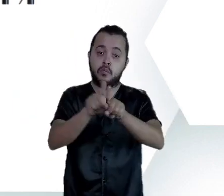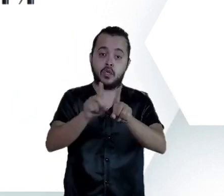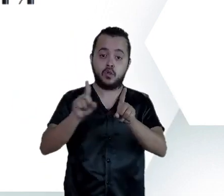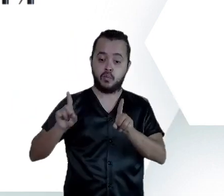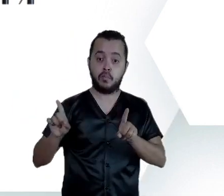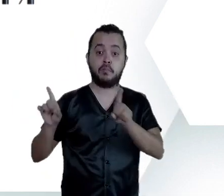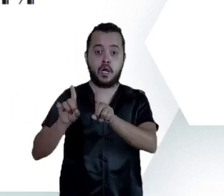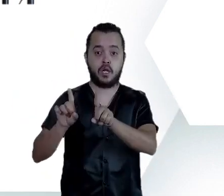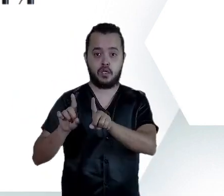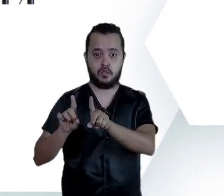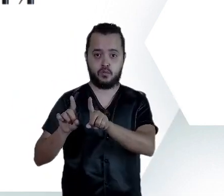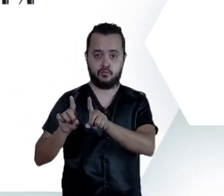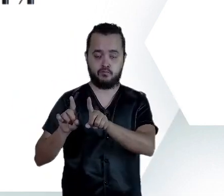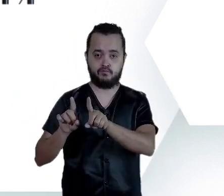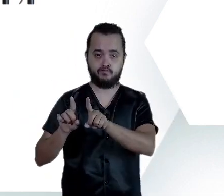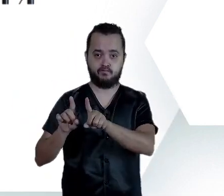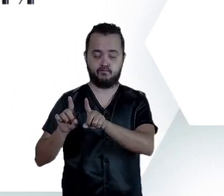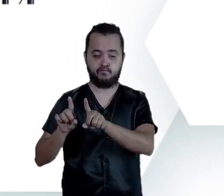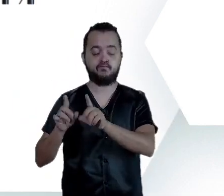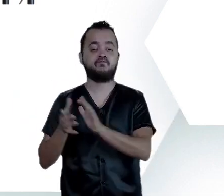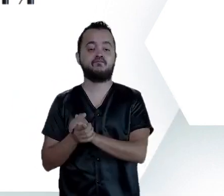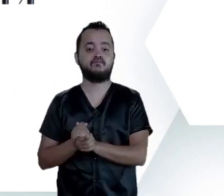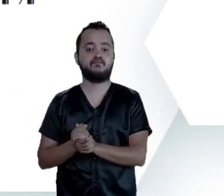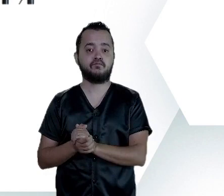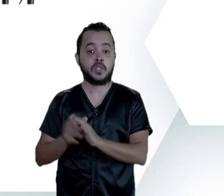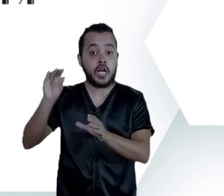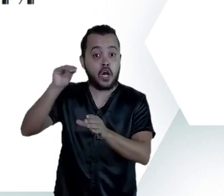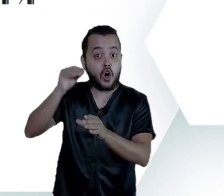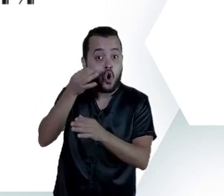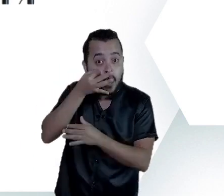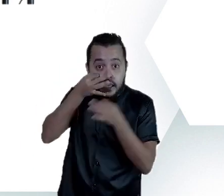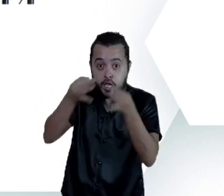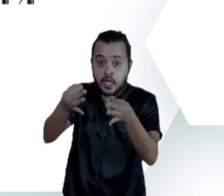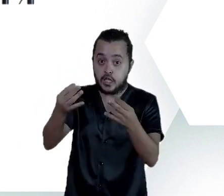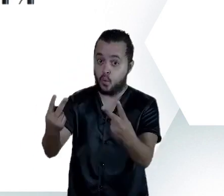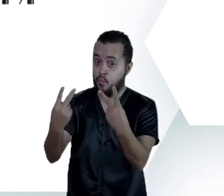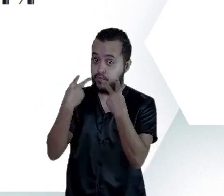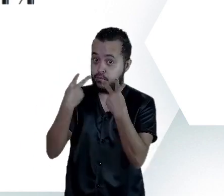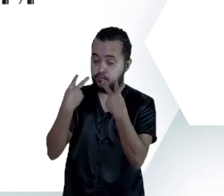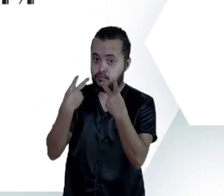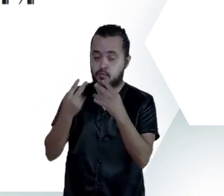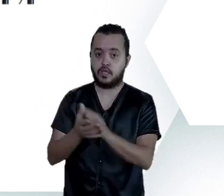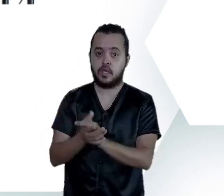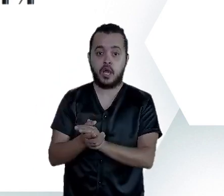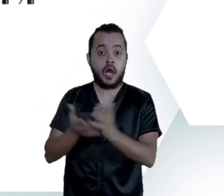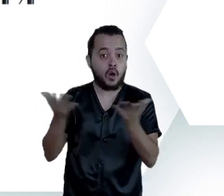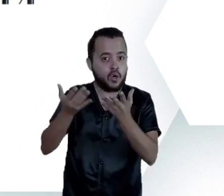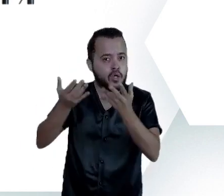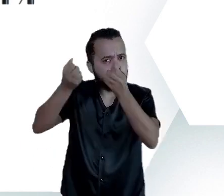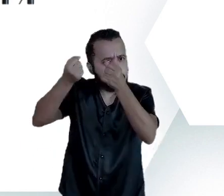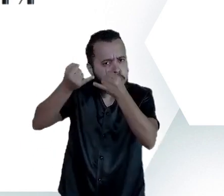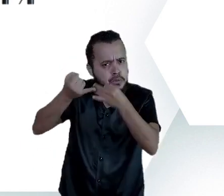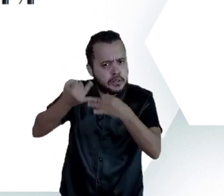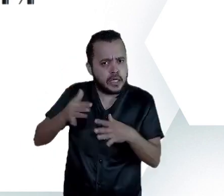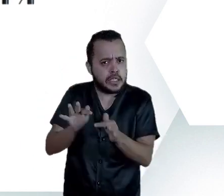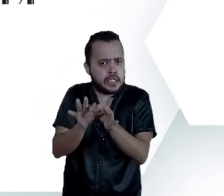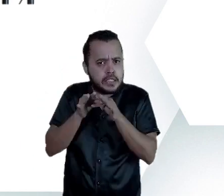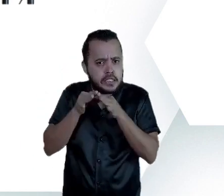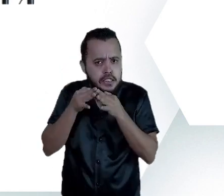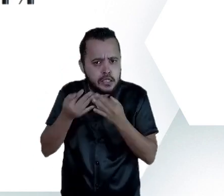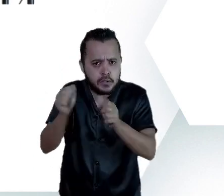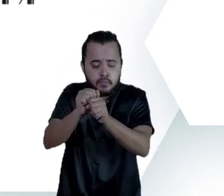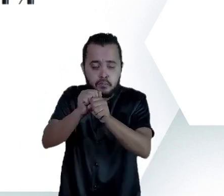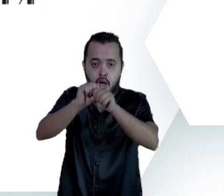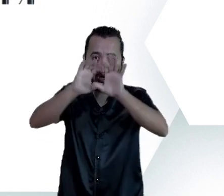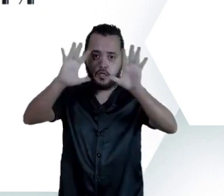paralelo, beleza? Em um circuito paralelo, presta atenção comigo, vou falar de forma bem pontuada para você estar